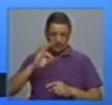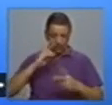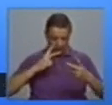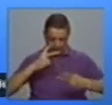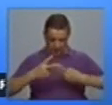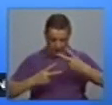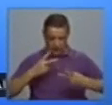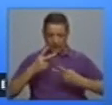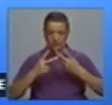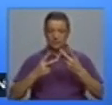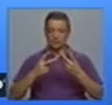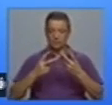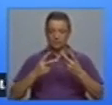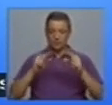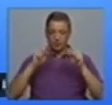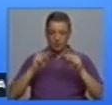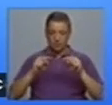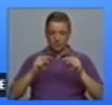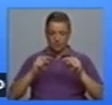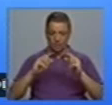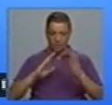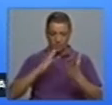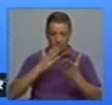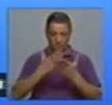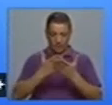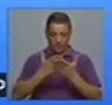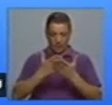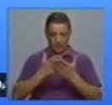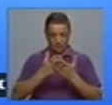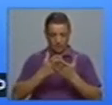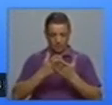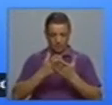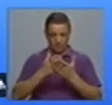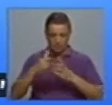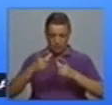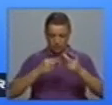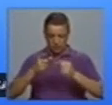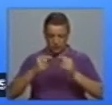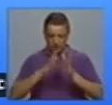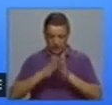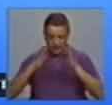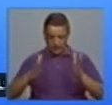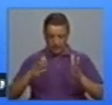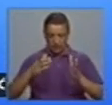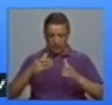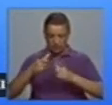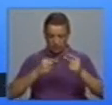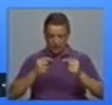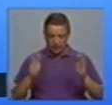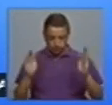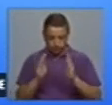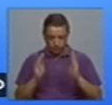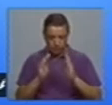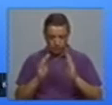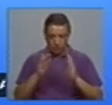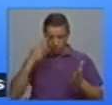a presença e a quantidade destes isótopos, isto, no fundo, dá-nos a proporção entre estrelas de grande massa e estrelas de pequena e média massa. E